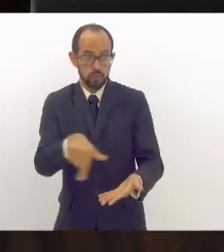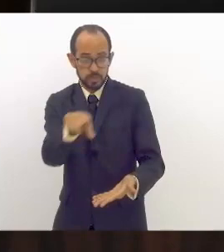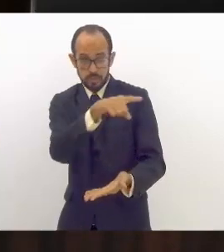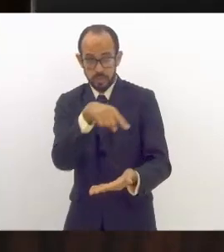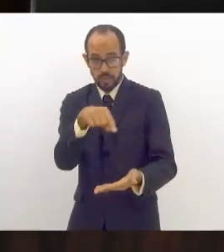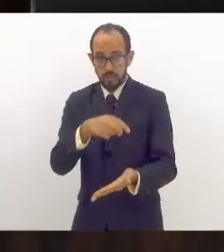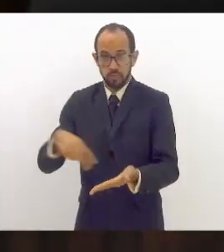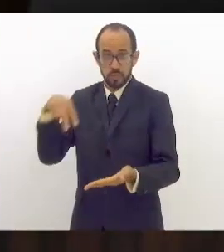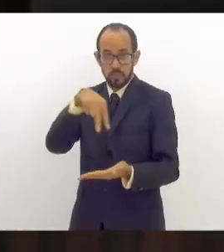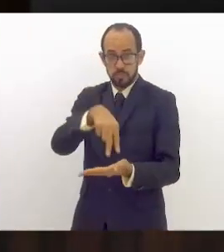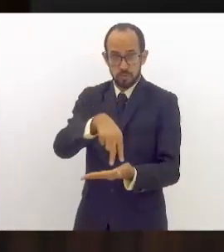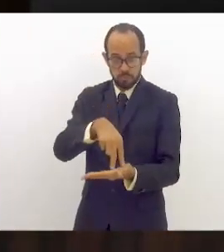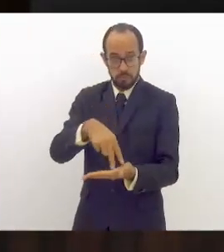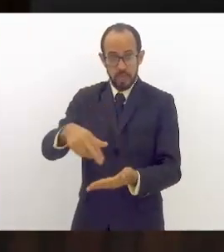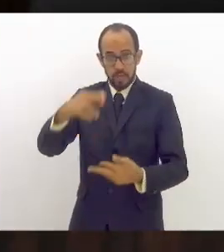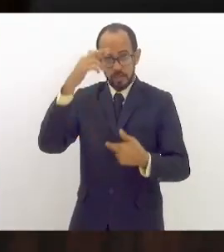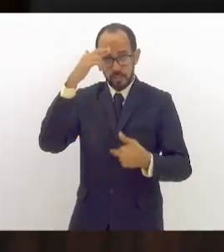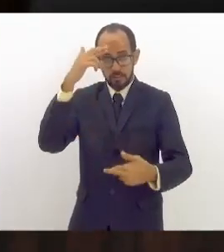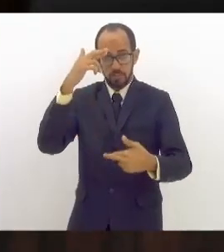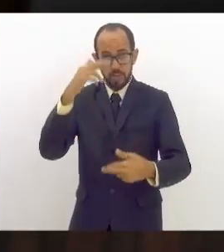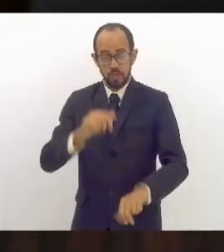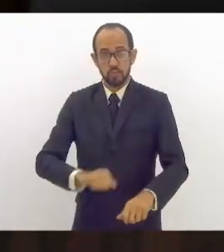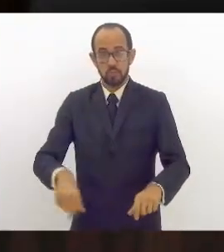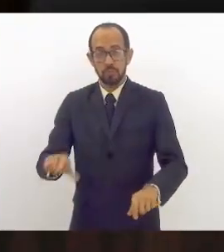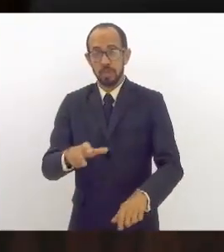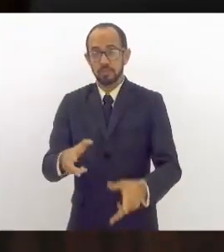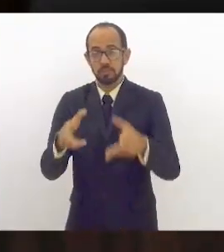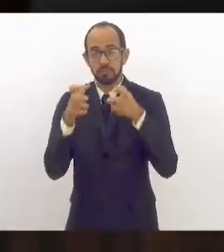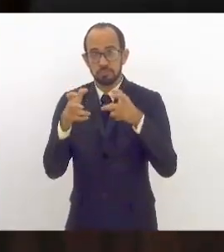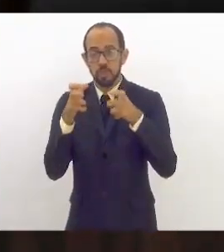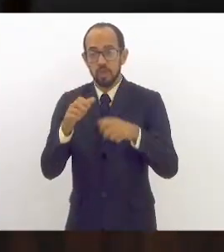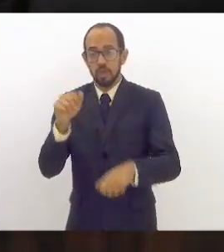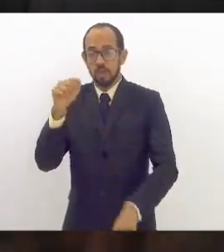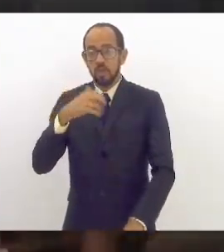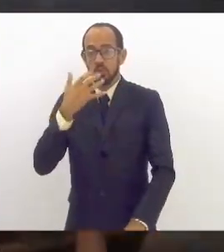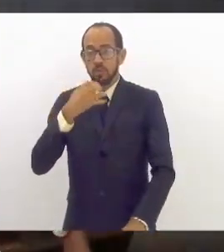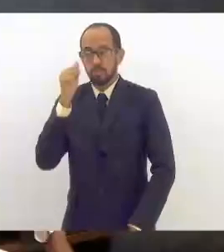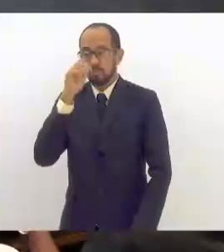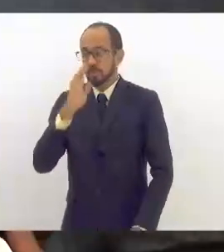em posição de respeito para ouvirmos o hino nacional